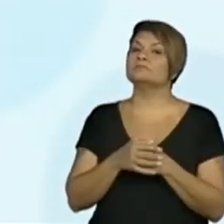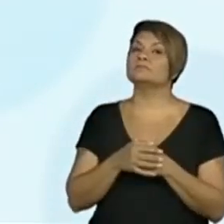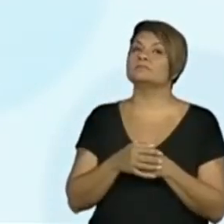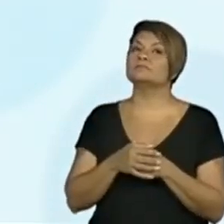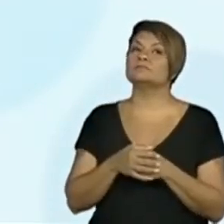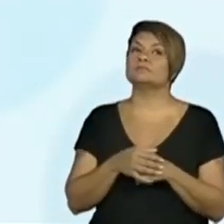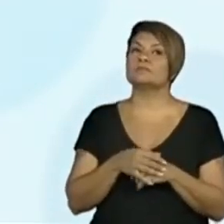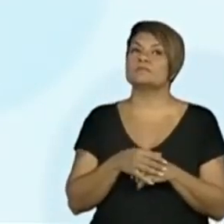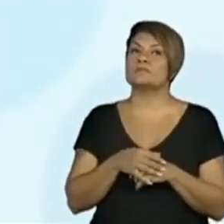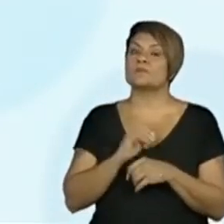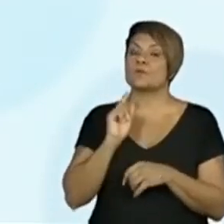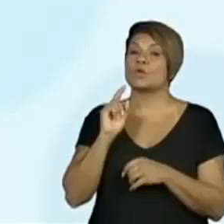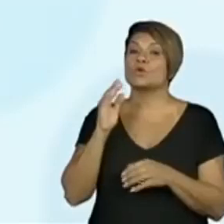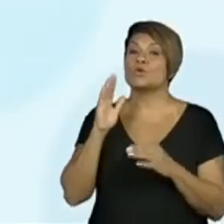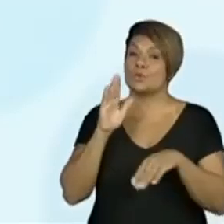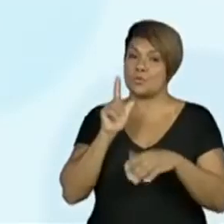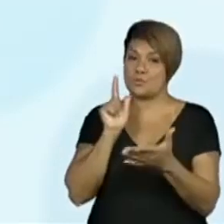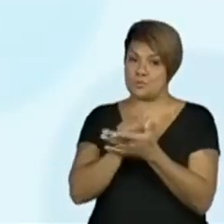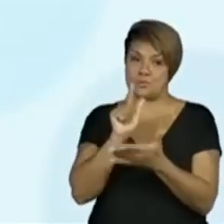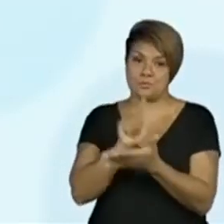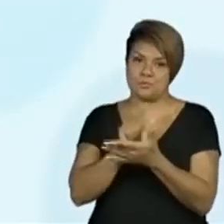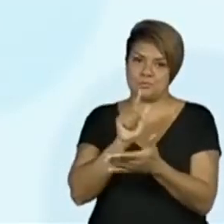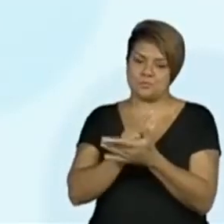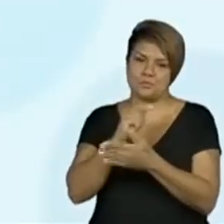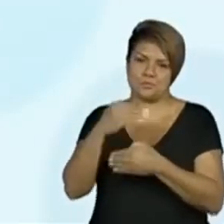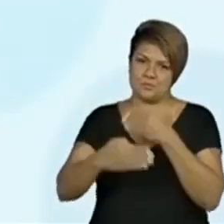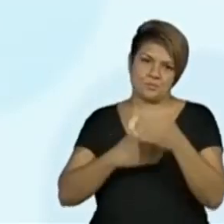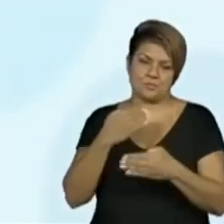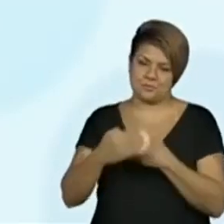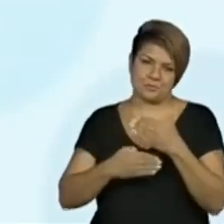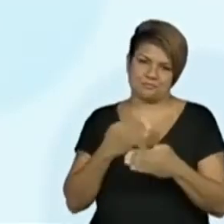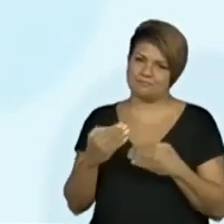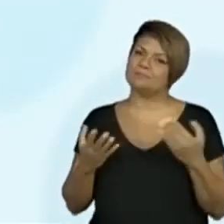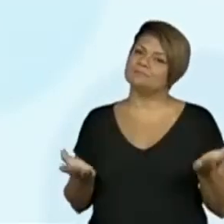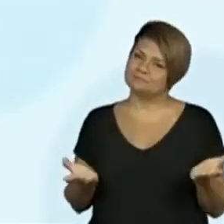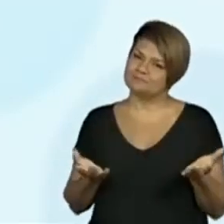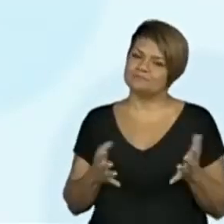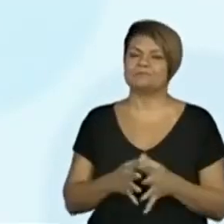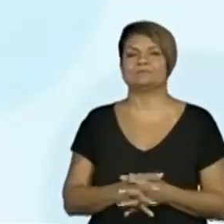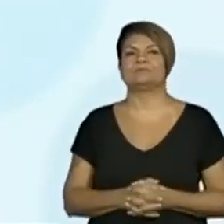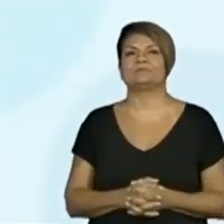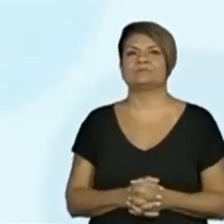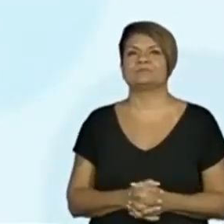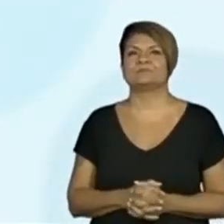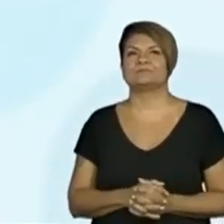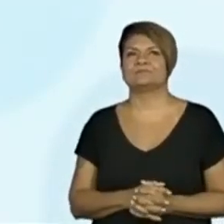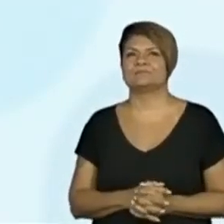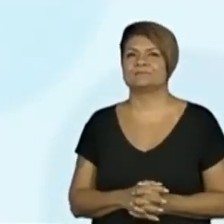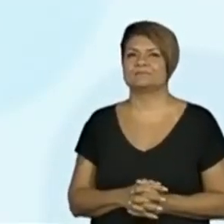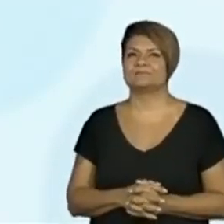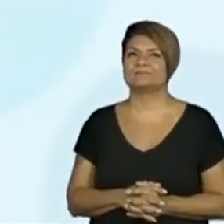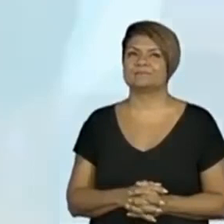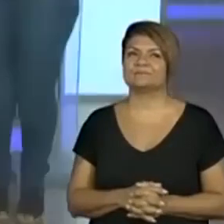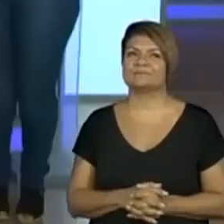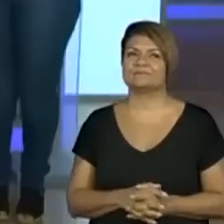pouquinho e o papel né e o papel higiênico que é de papel vamos